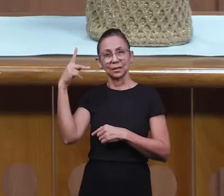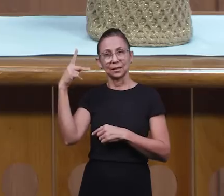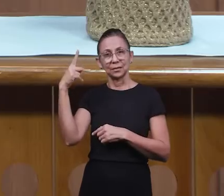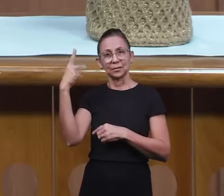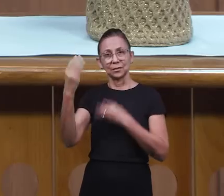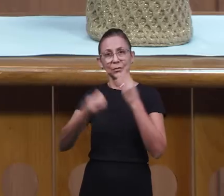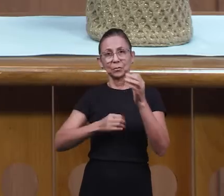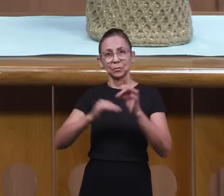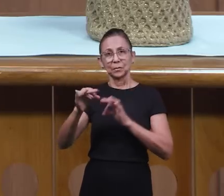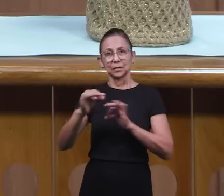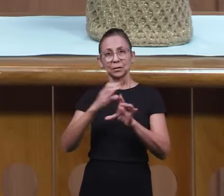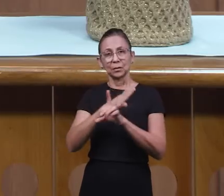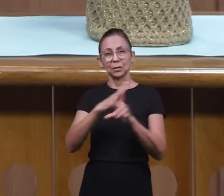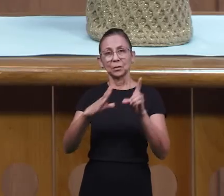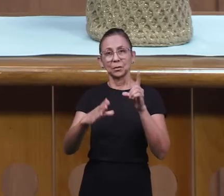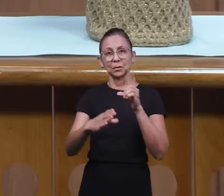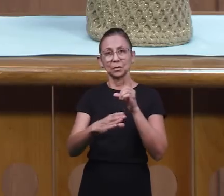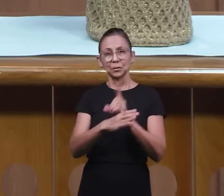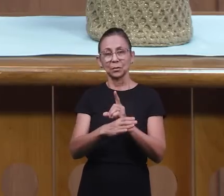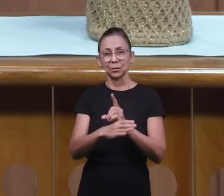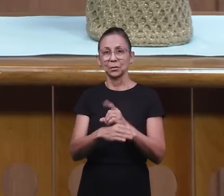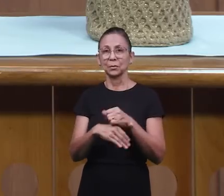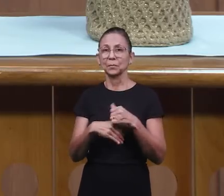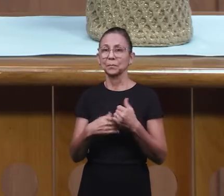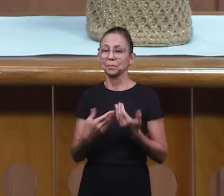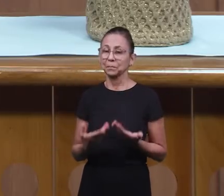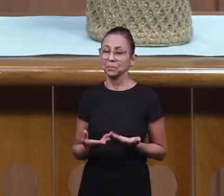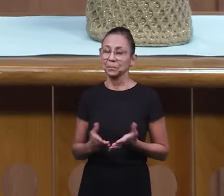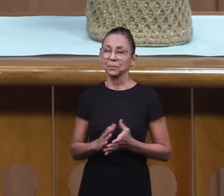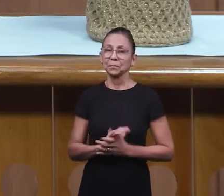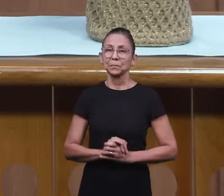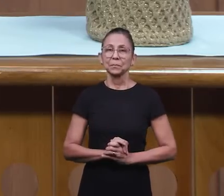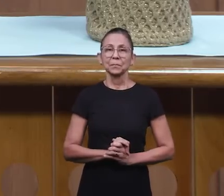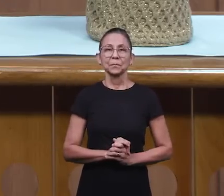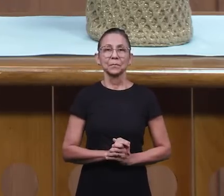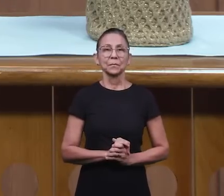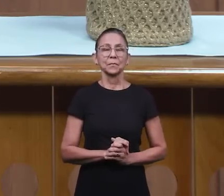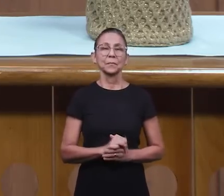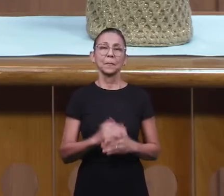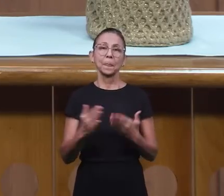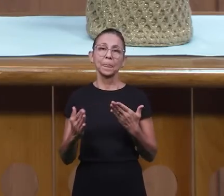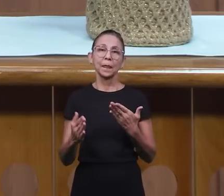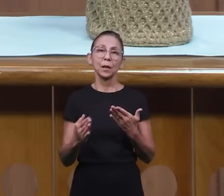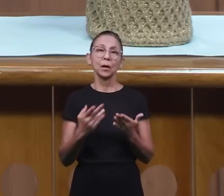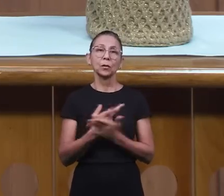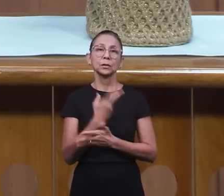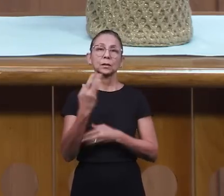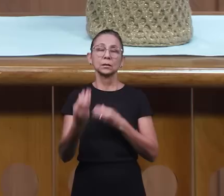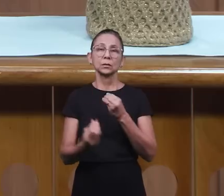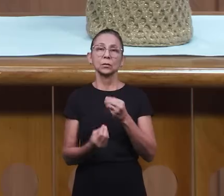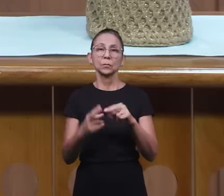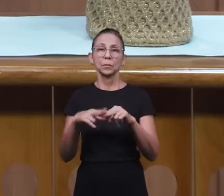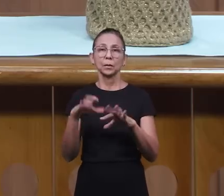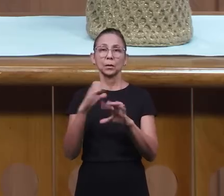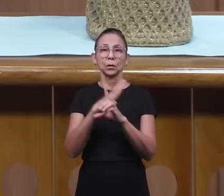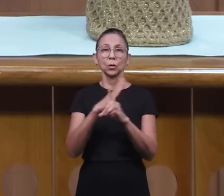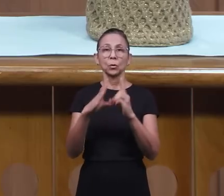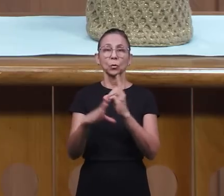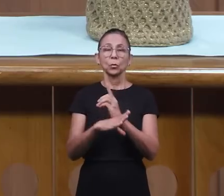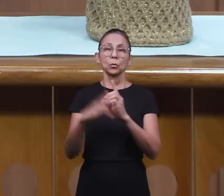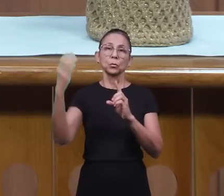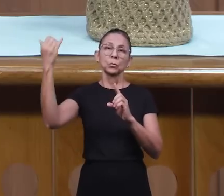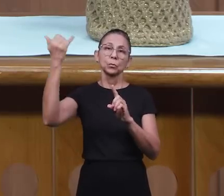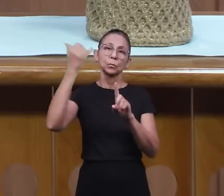E isto a igreja faz através do que nós chamamos de culto profético.